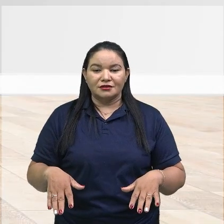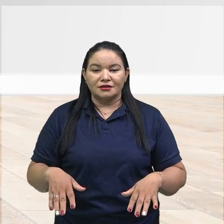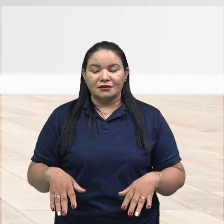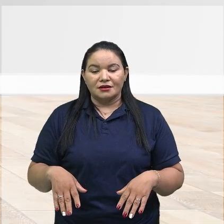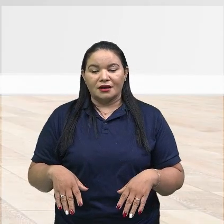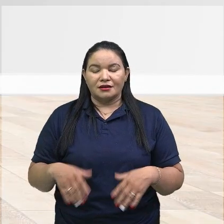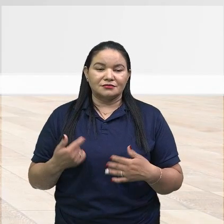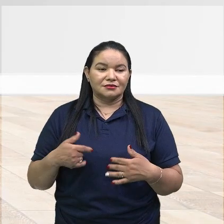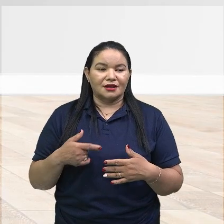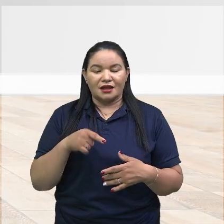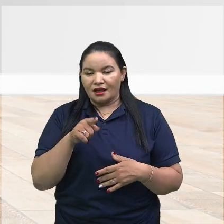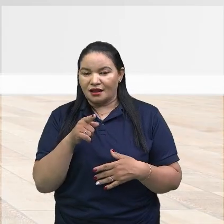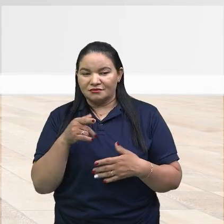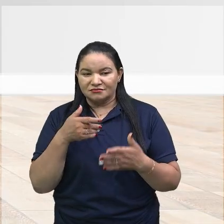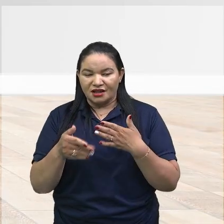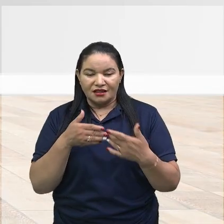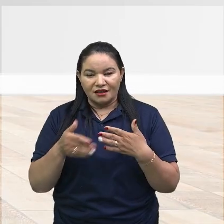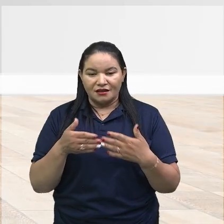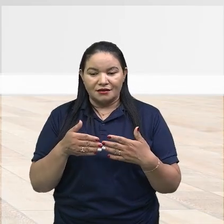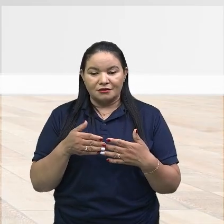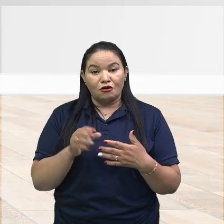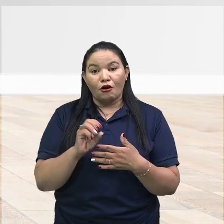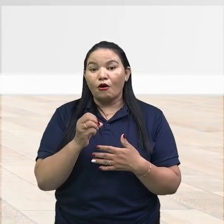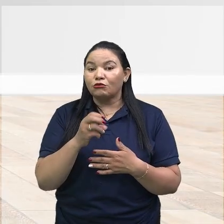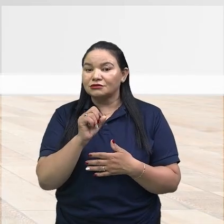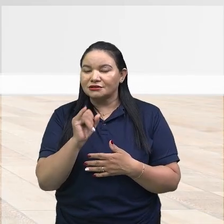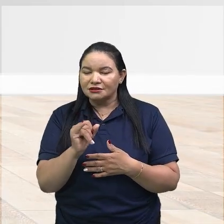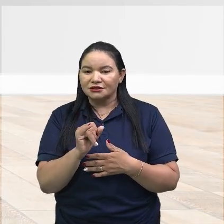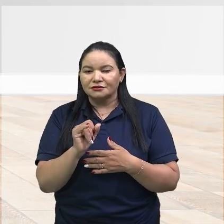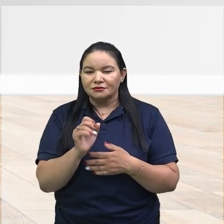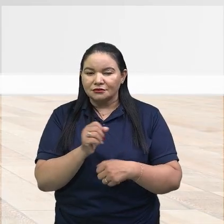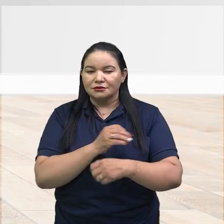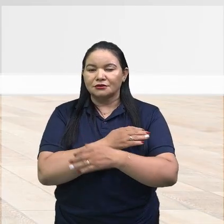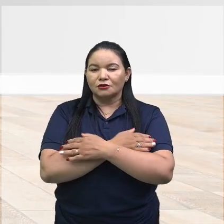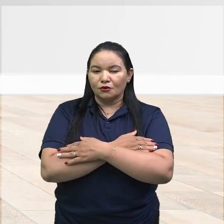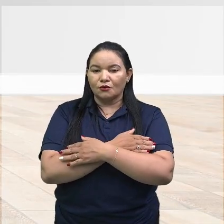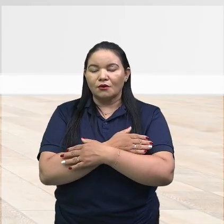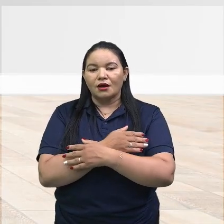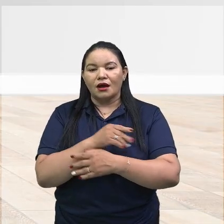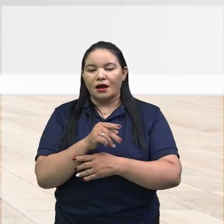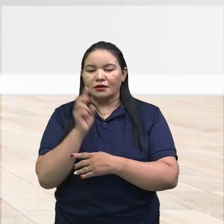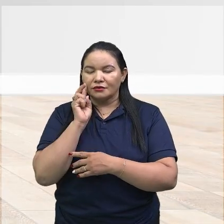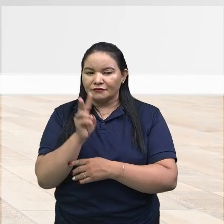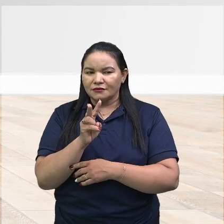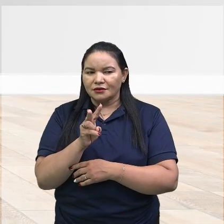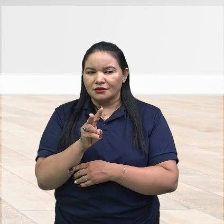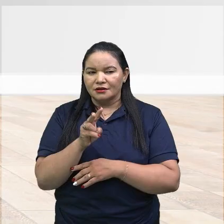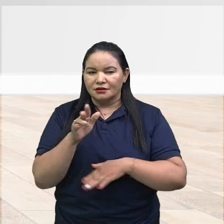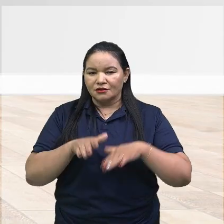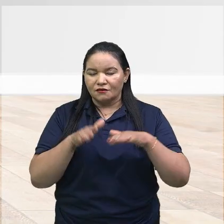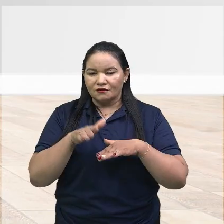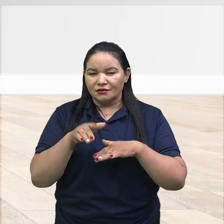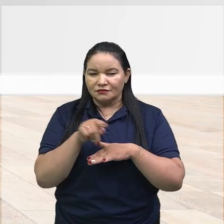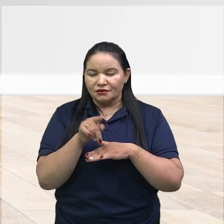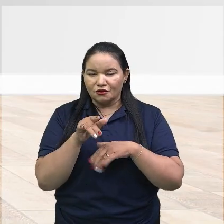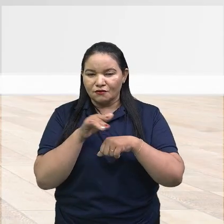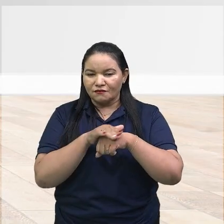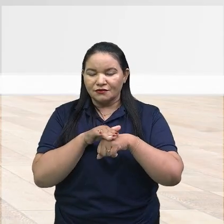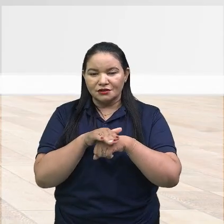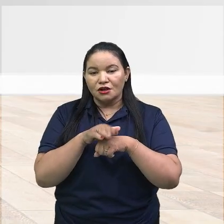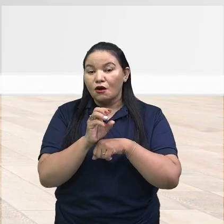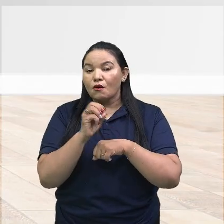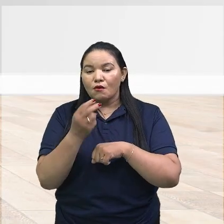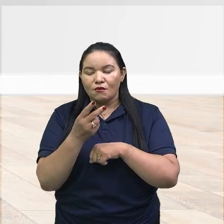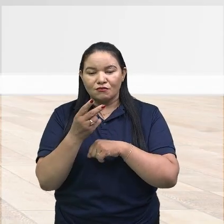onde. Se ela cruza os braços, ou você tem a sensação de que ela está se fechando para você, para essa